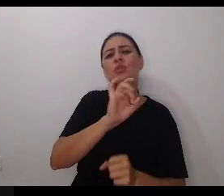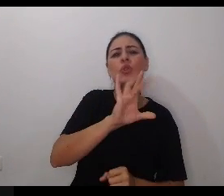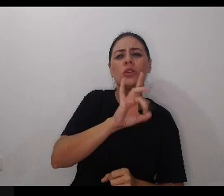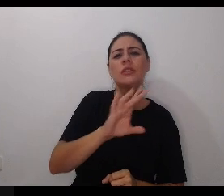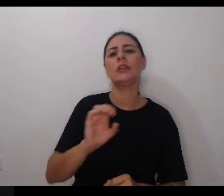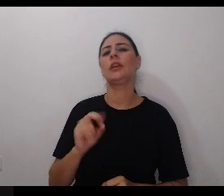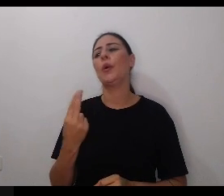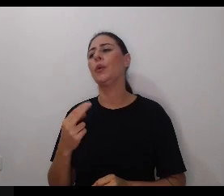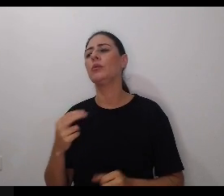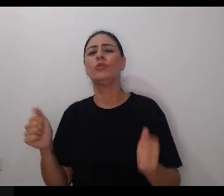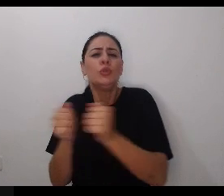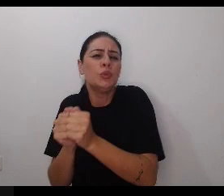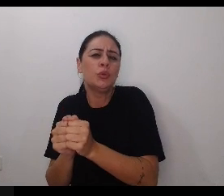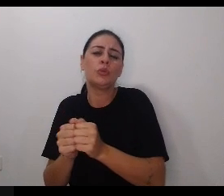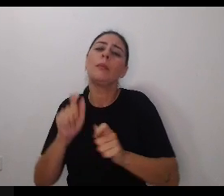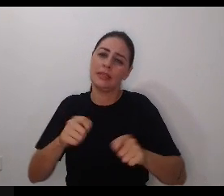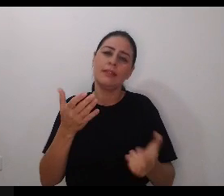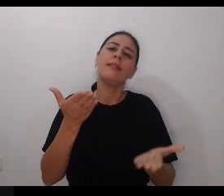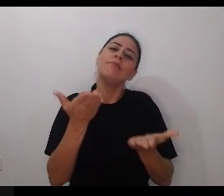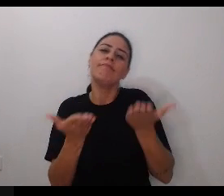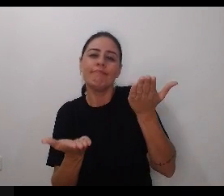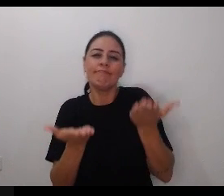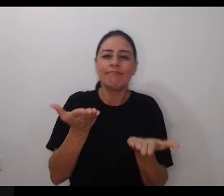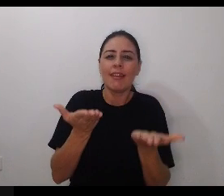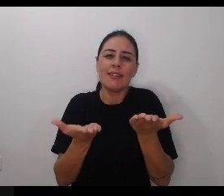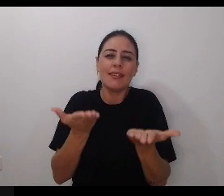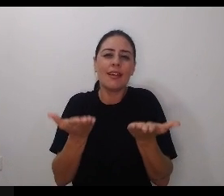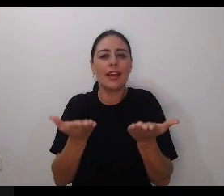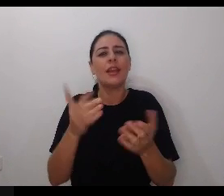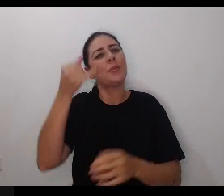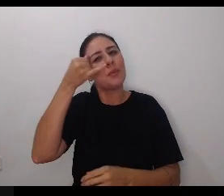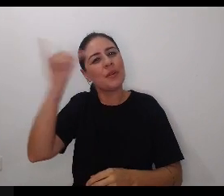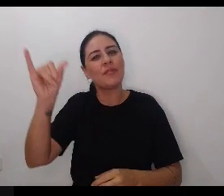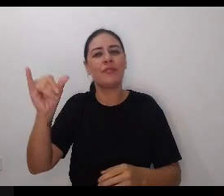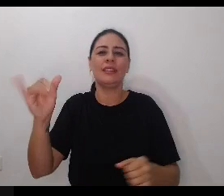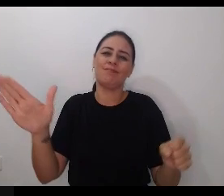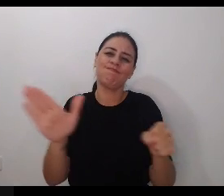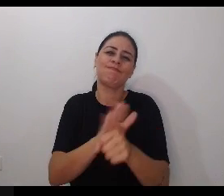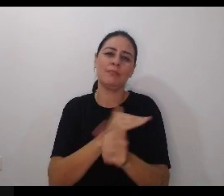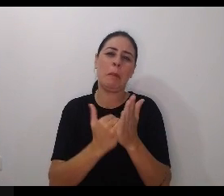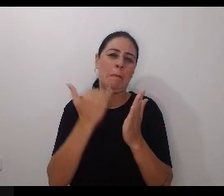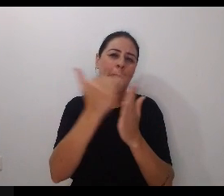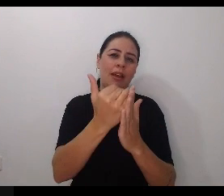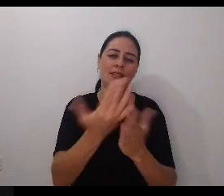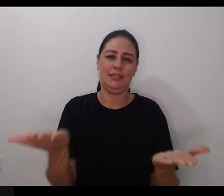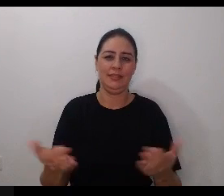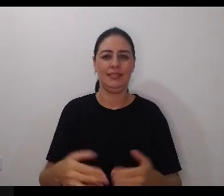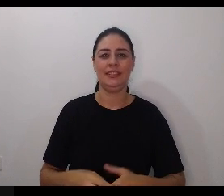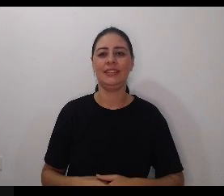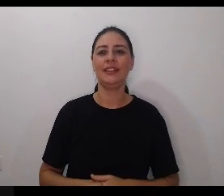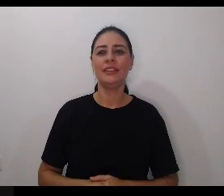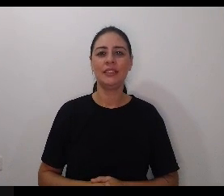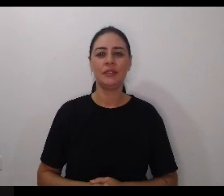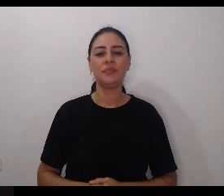ficar só em atividades que a criança faça sozinha e nem só atividades conjuntas, né? Então, um equilíbrio nessas